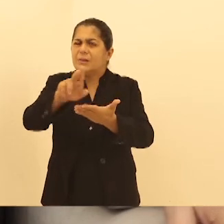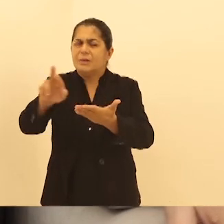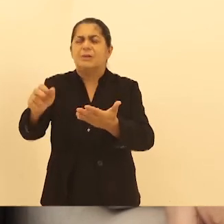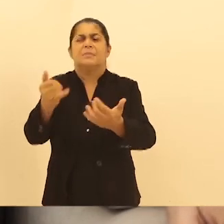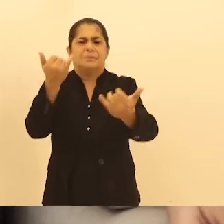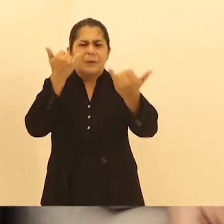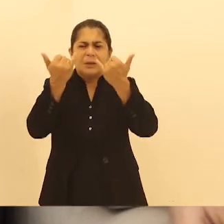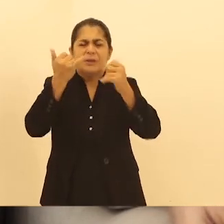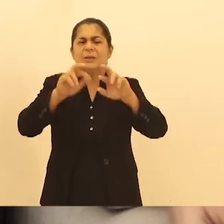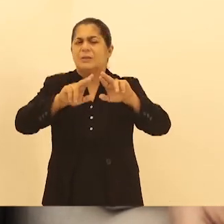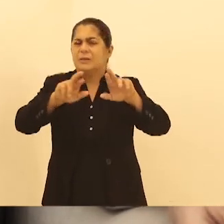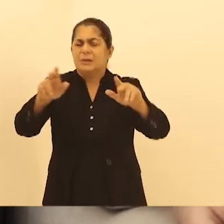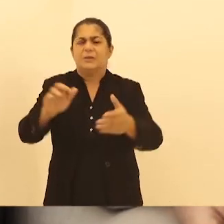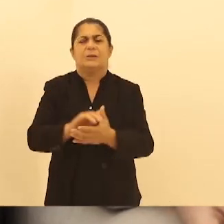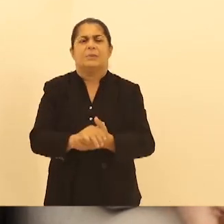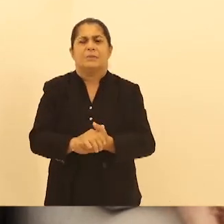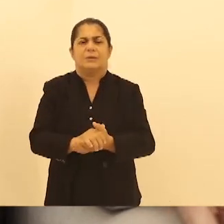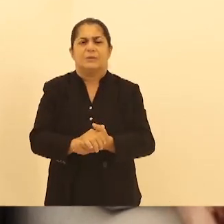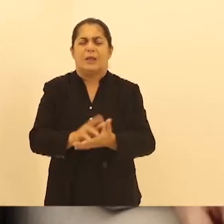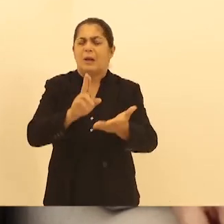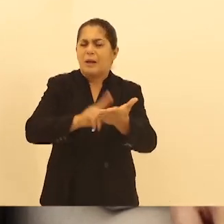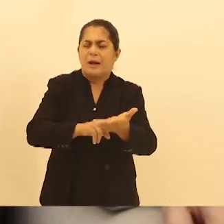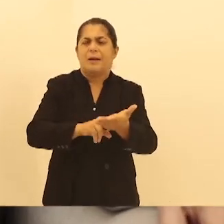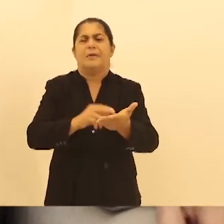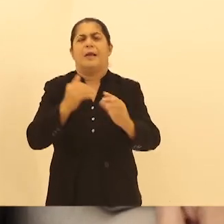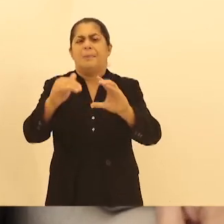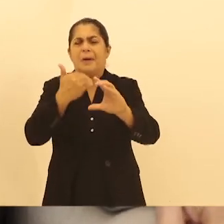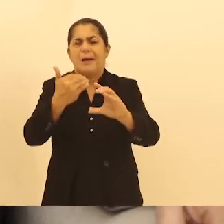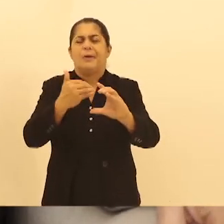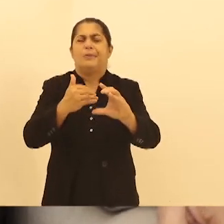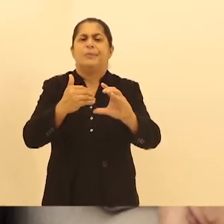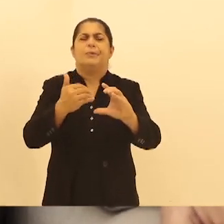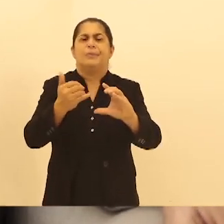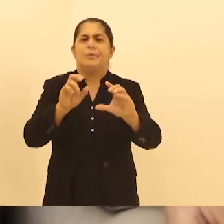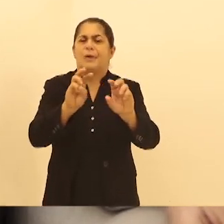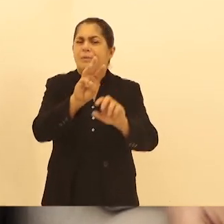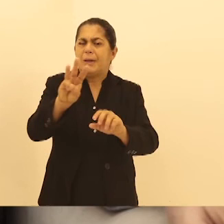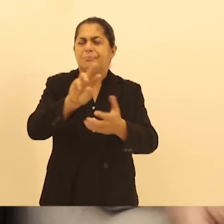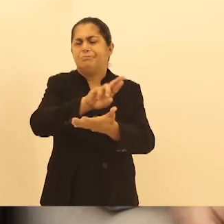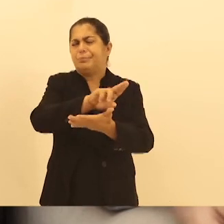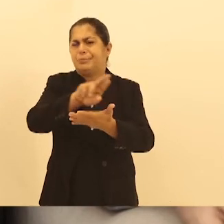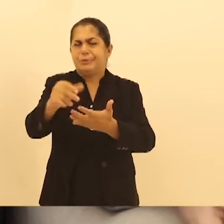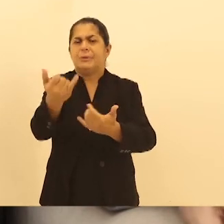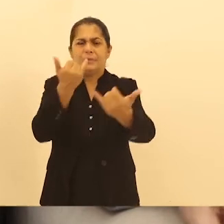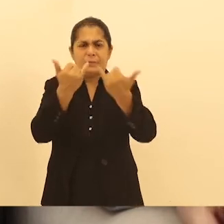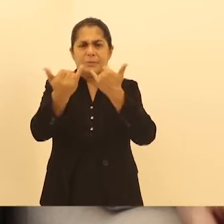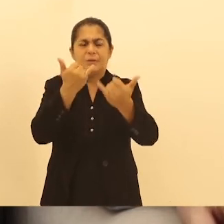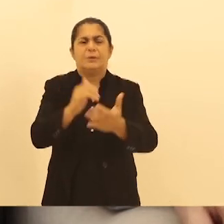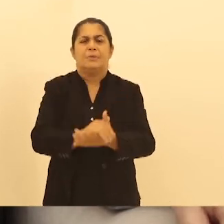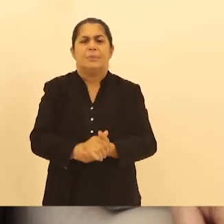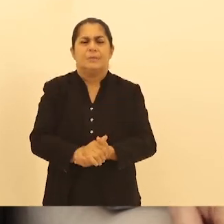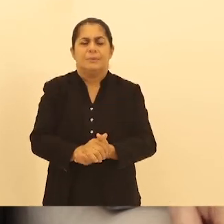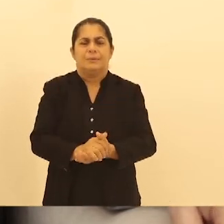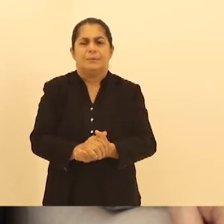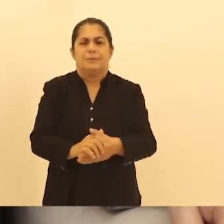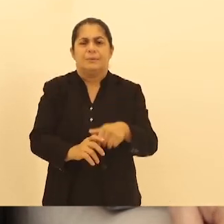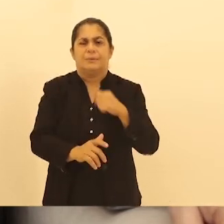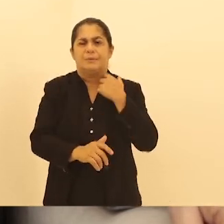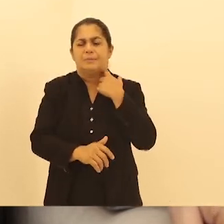canais para justamente receber as duas manifestações nós funcionamos